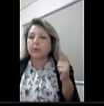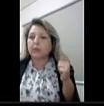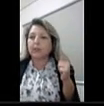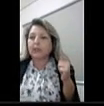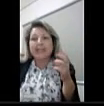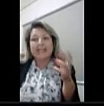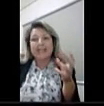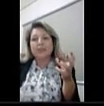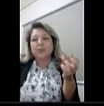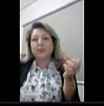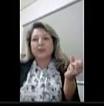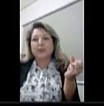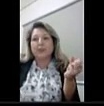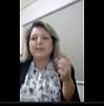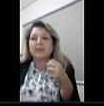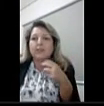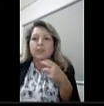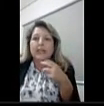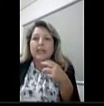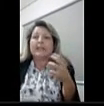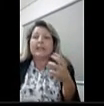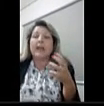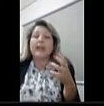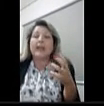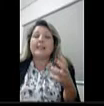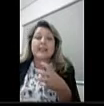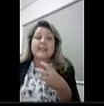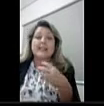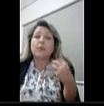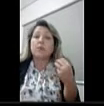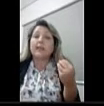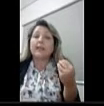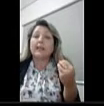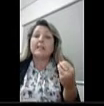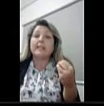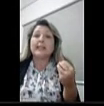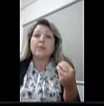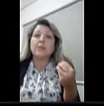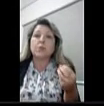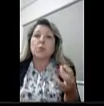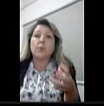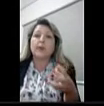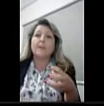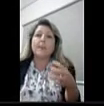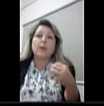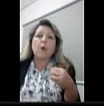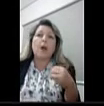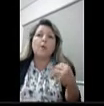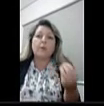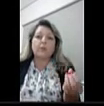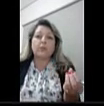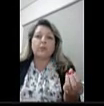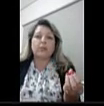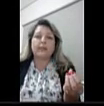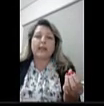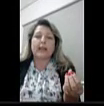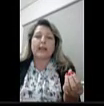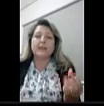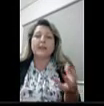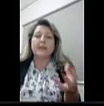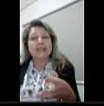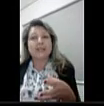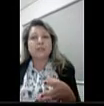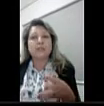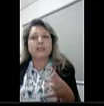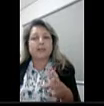tartaruga. Isso ajuda bastante. Então, é fazer com que a criança descubra qual é o estilo dela.